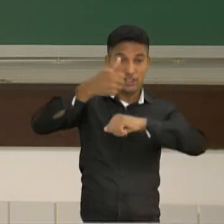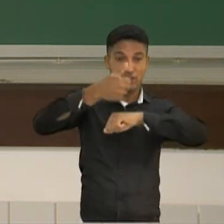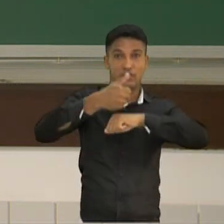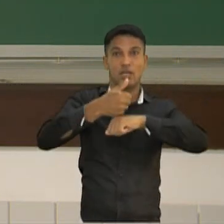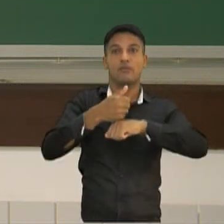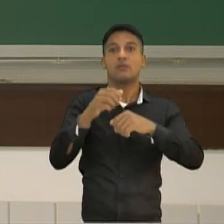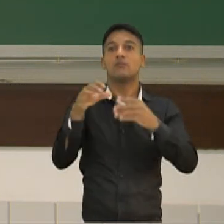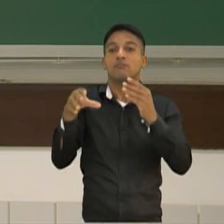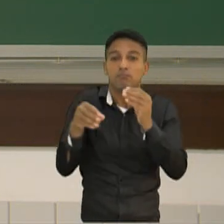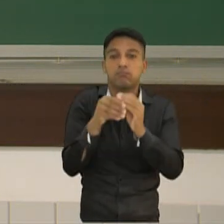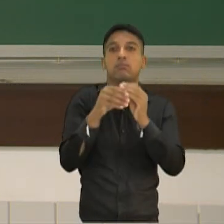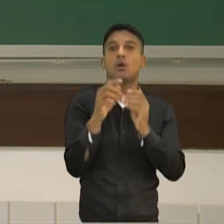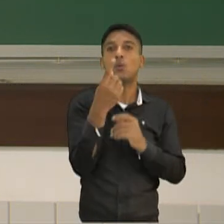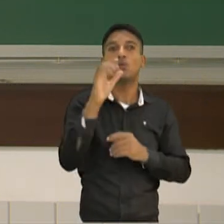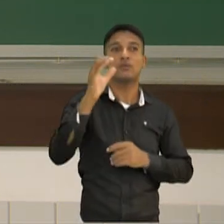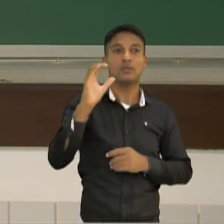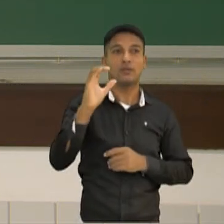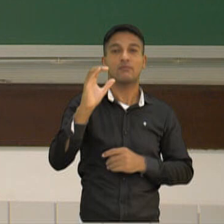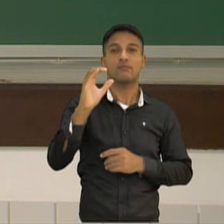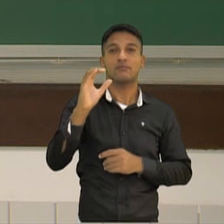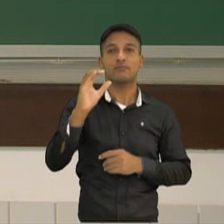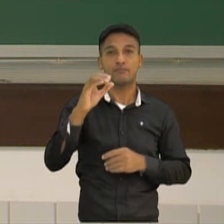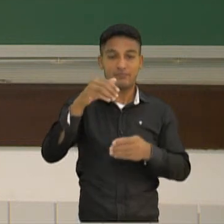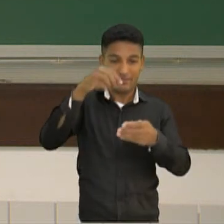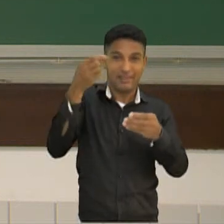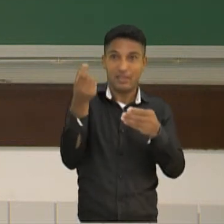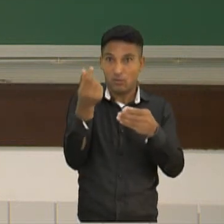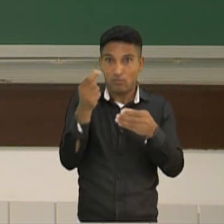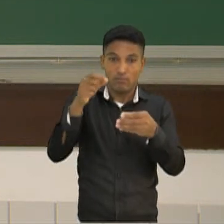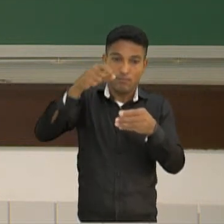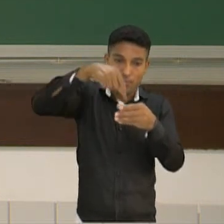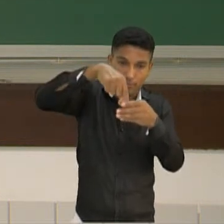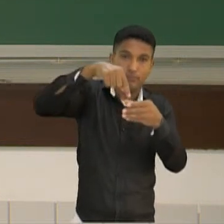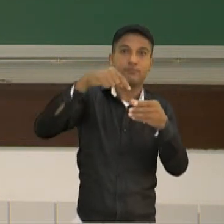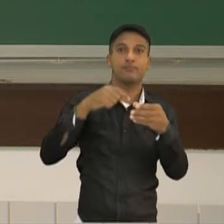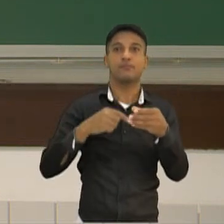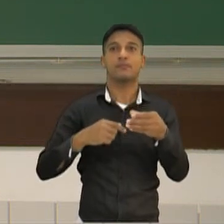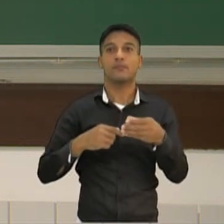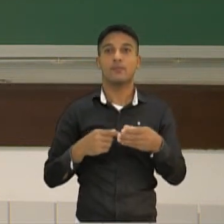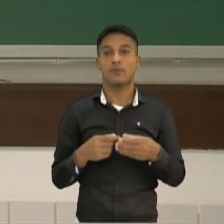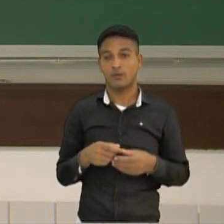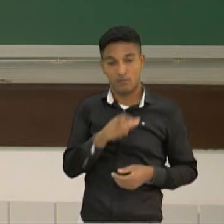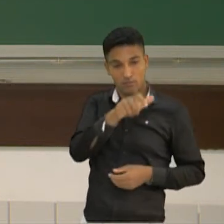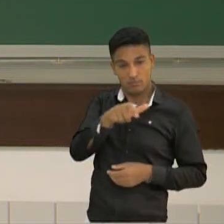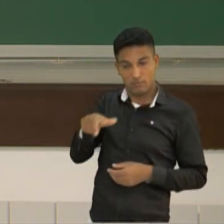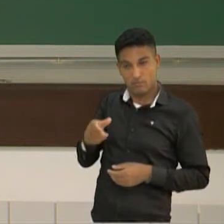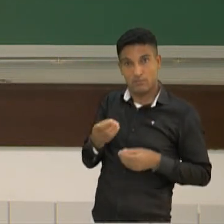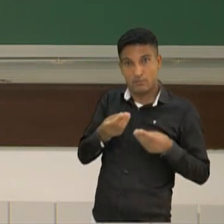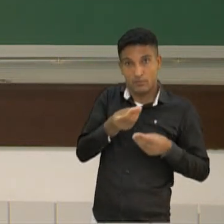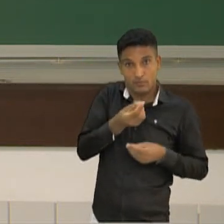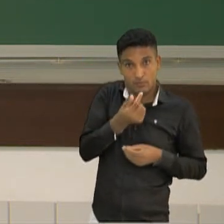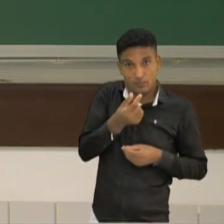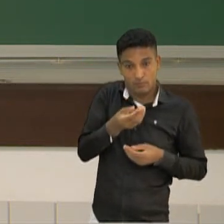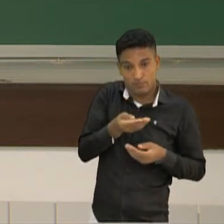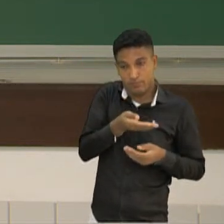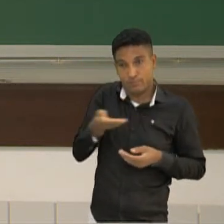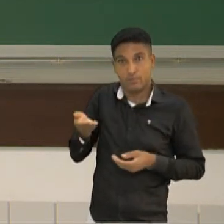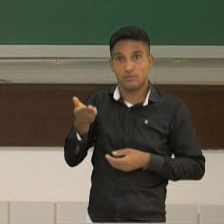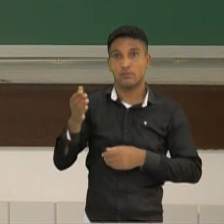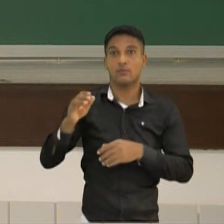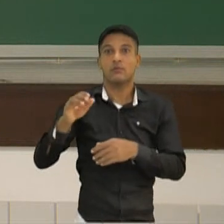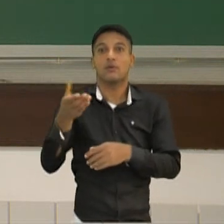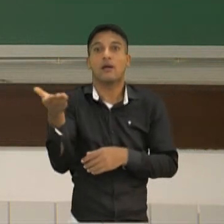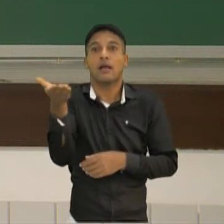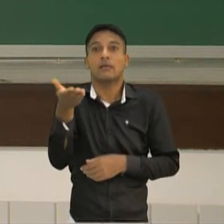bem. Olha, pessoal, então com isso hoje, na aula de hoje, a gente conversou sobre problemas que